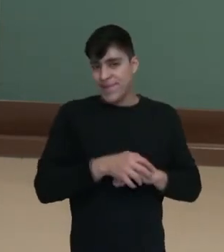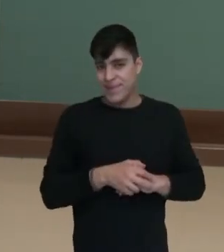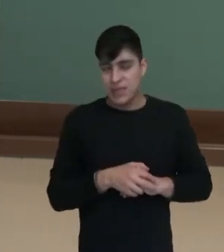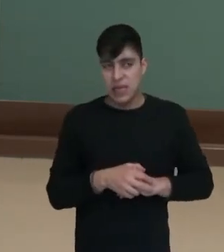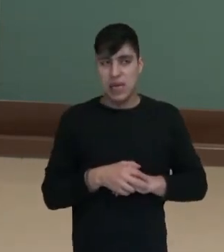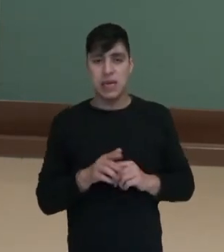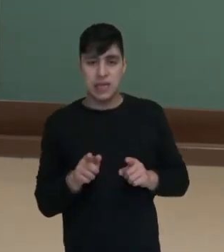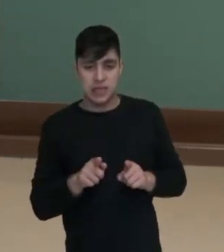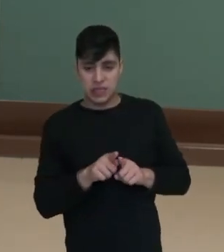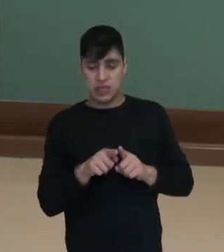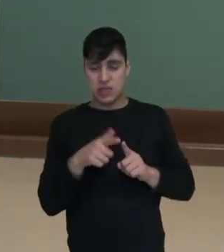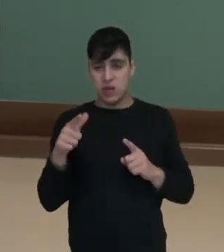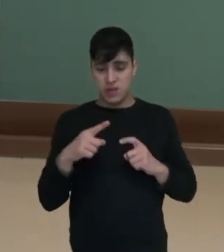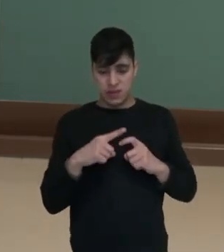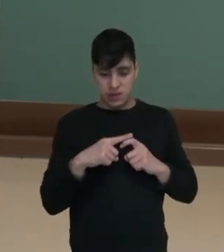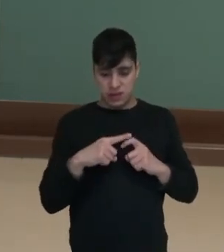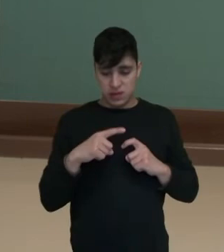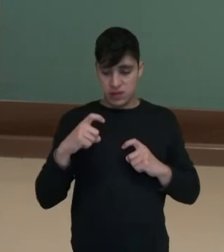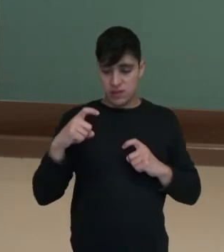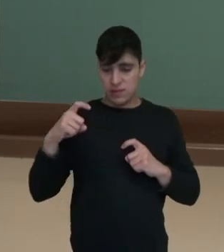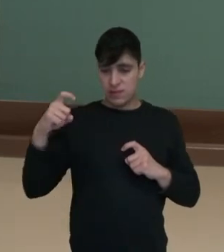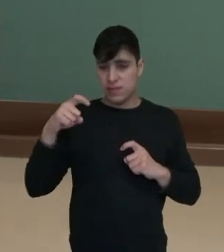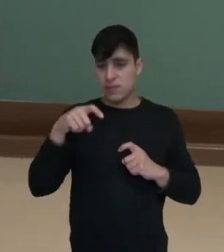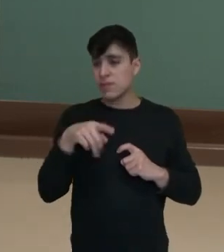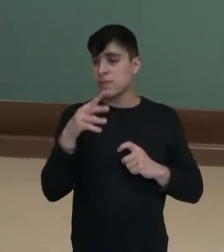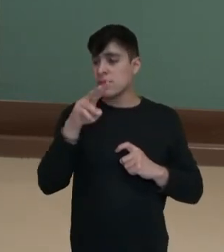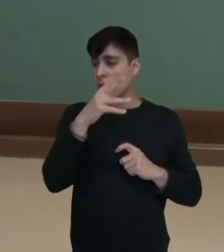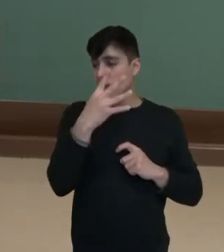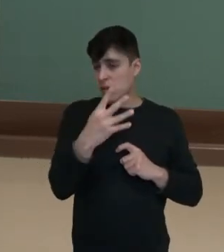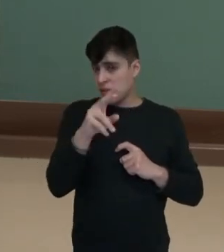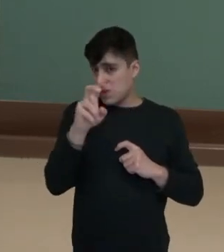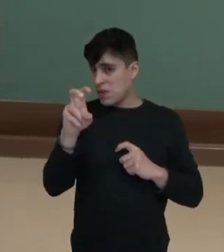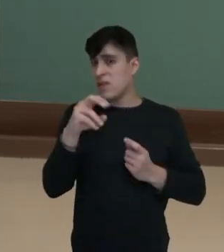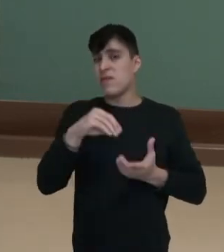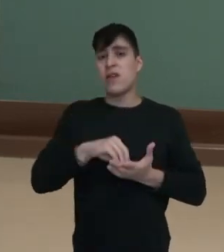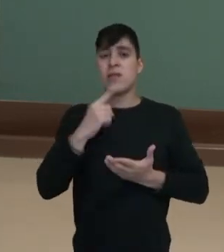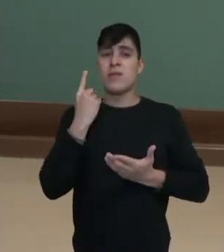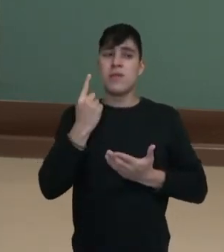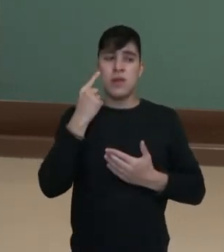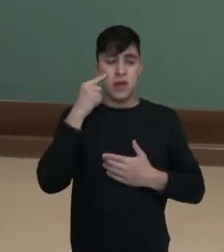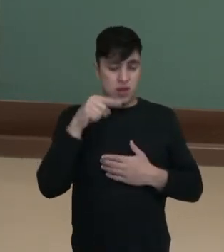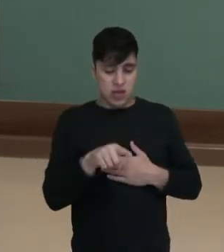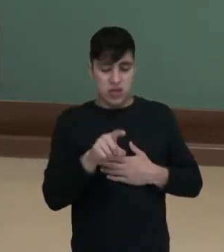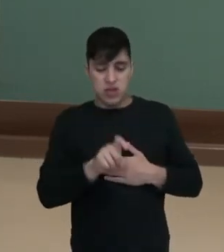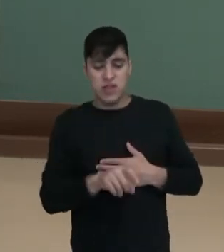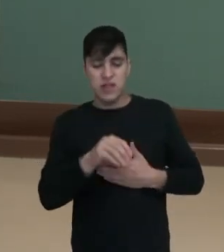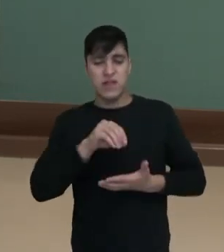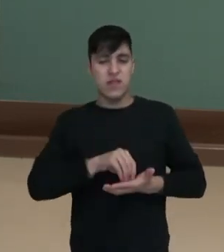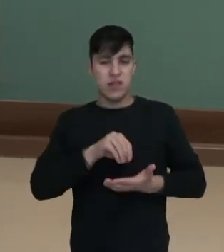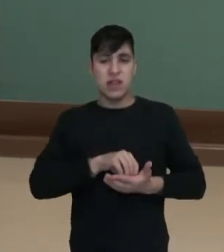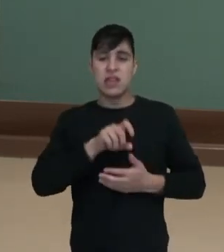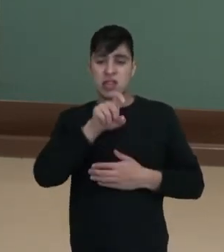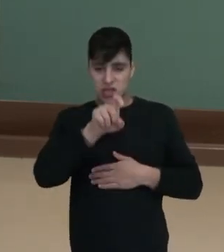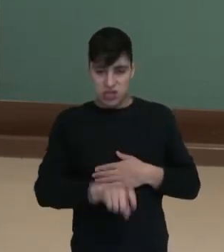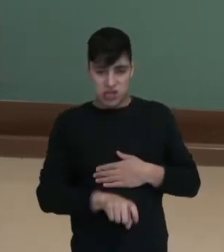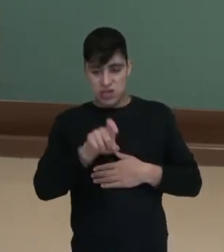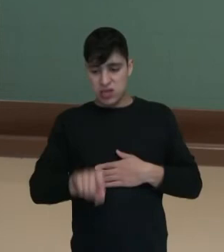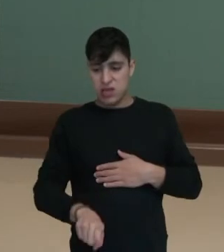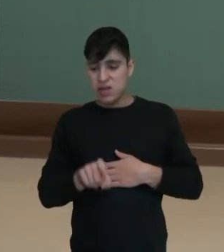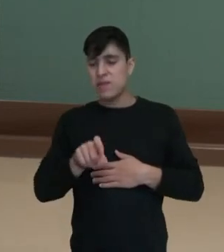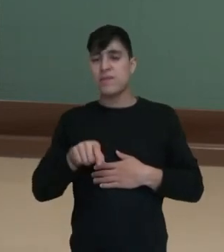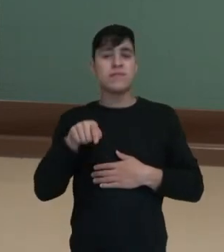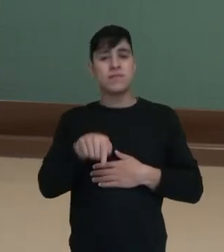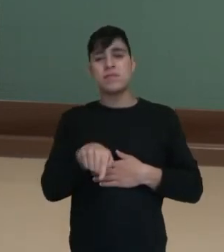de Turner, olha, é 45. X quer dizer que tem um a menos, onde? No X. Então, ele deveria ter 2X aqui no